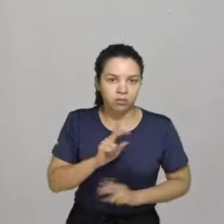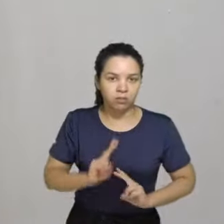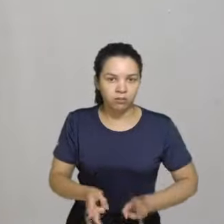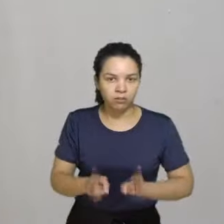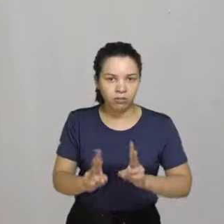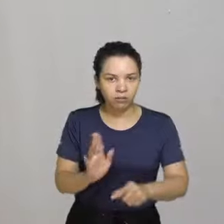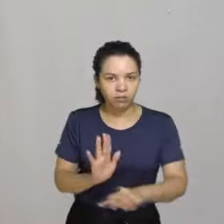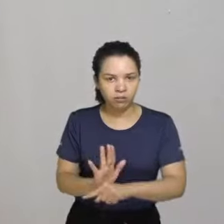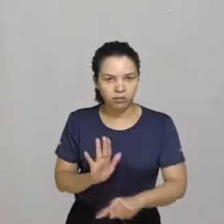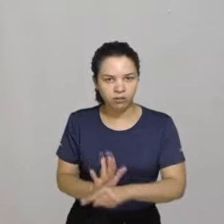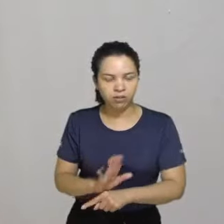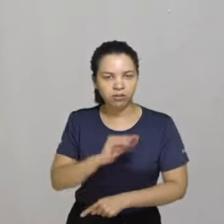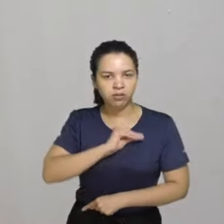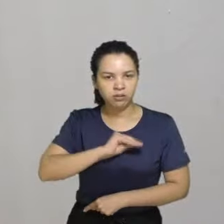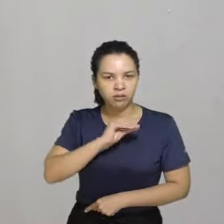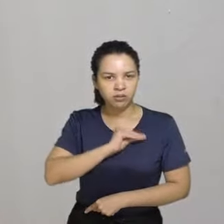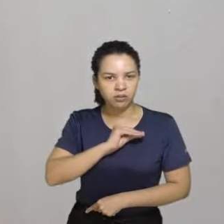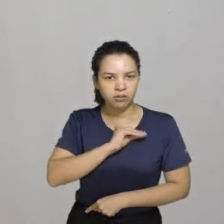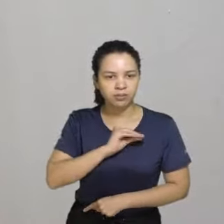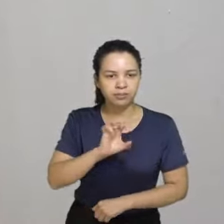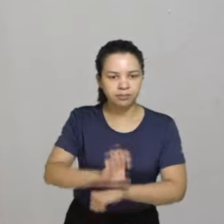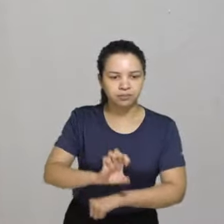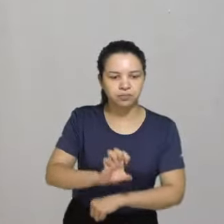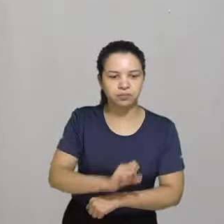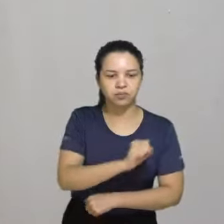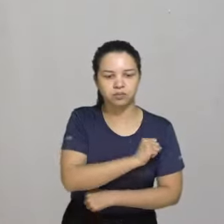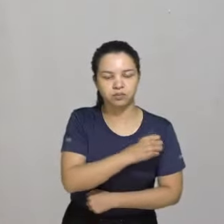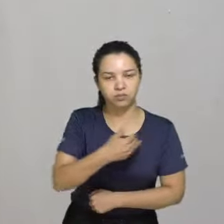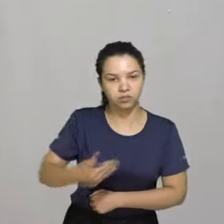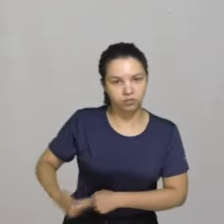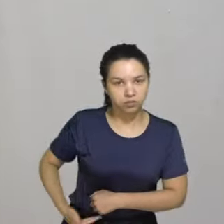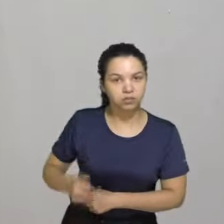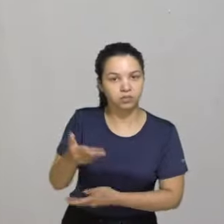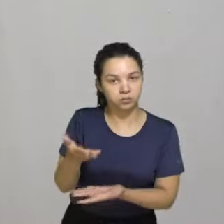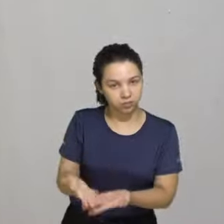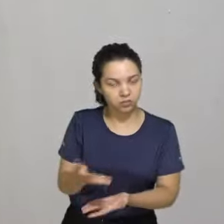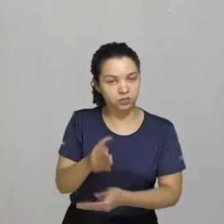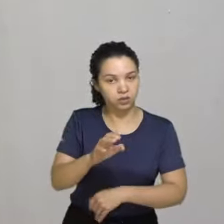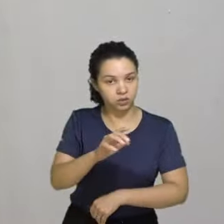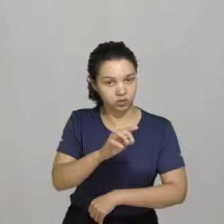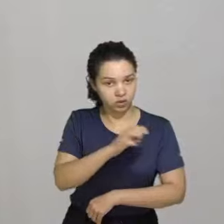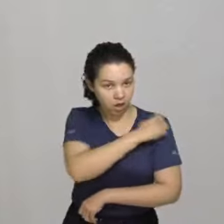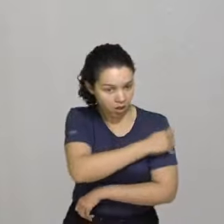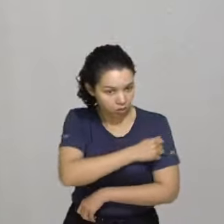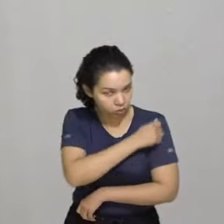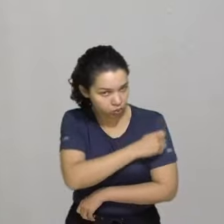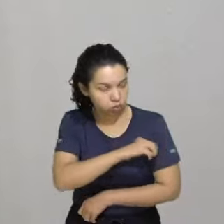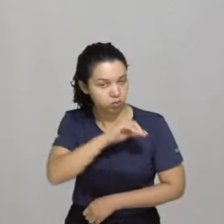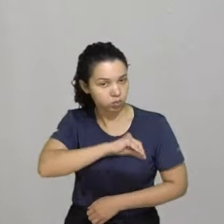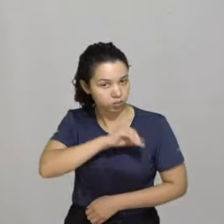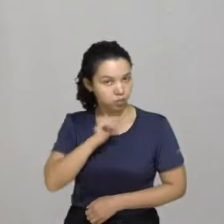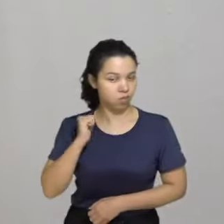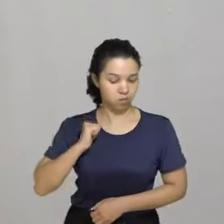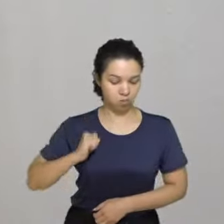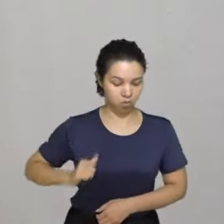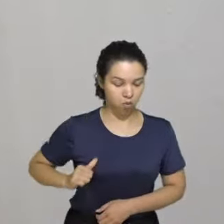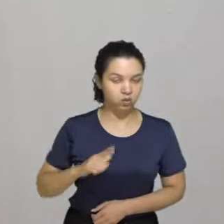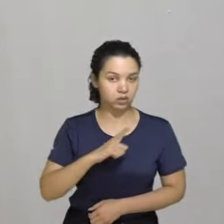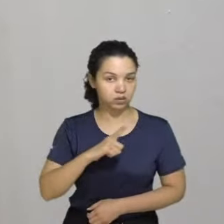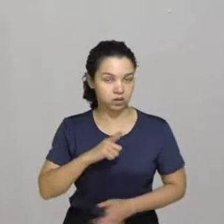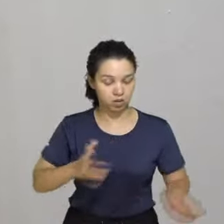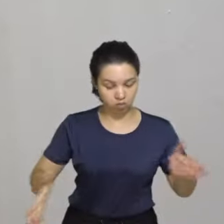assistência financeira prestada pelo Estado aos estudantes contemplados com bolsas pelo prazo de duração do curso